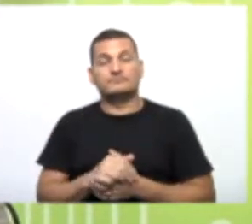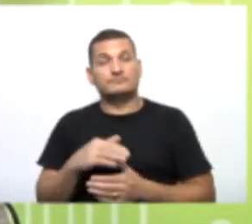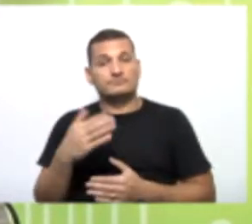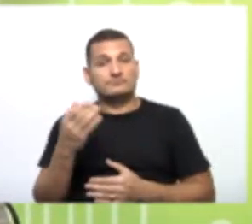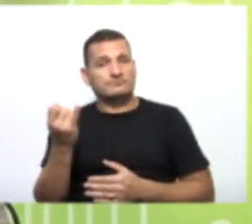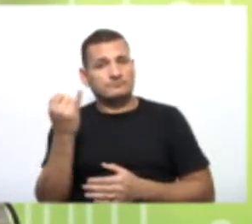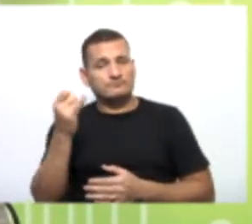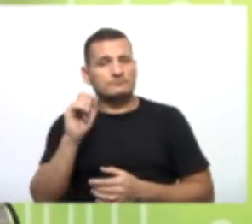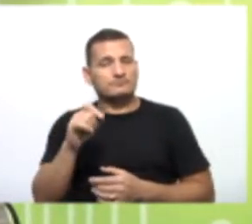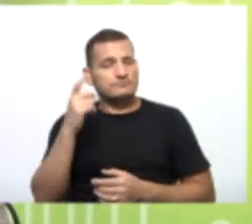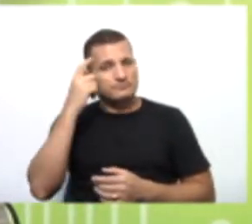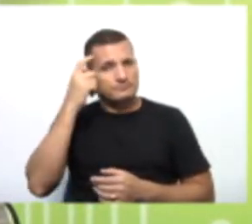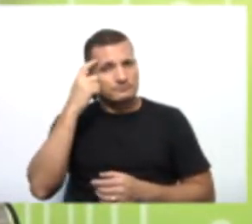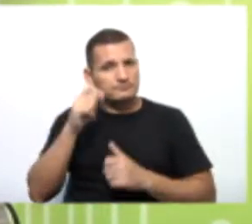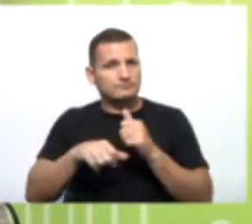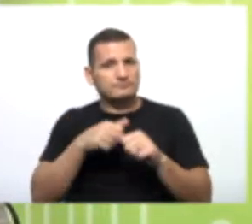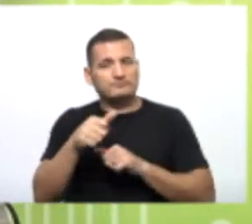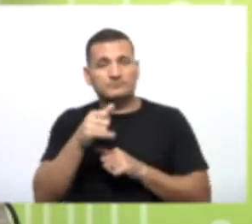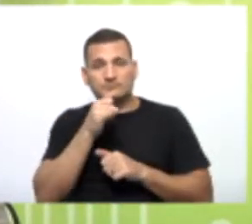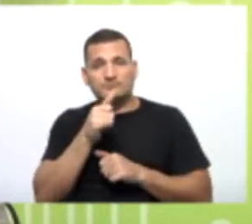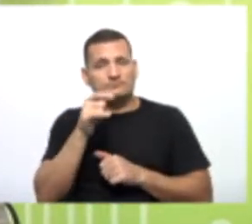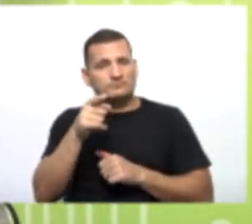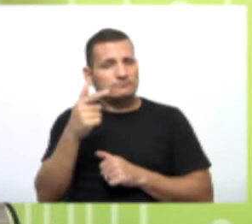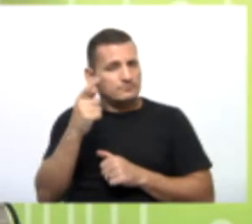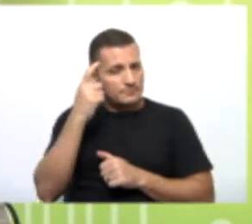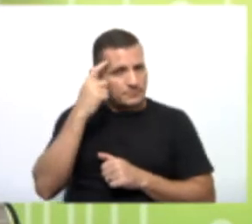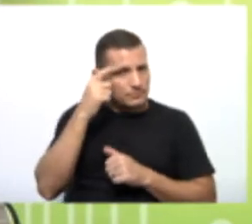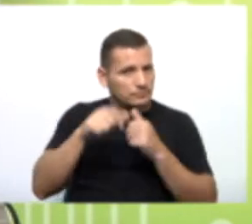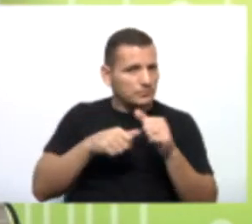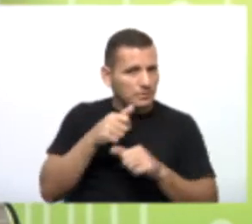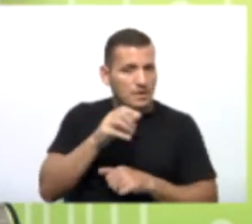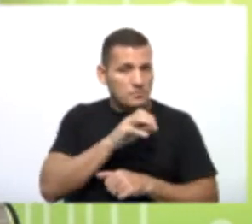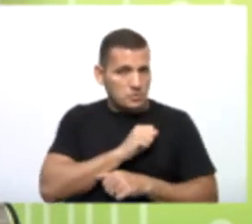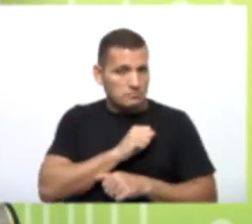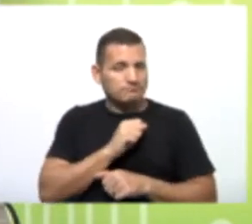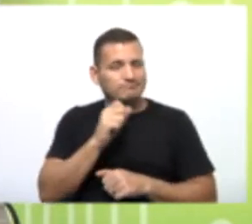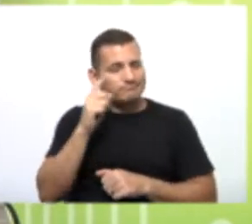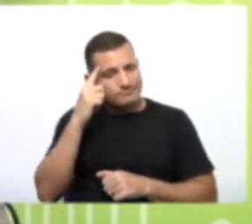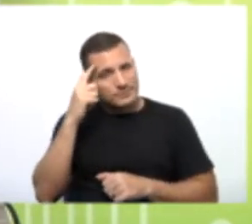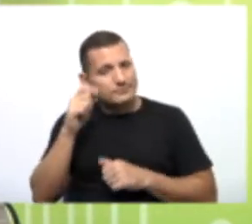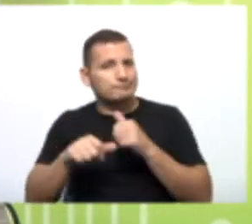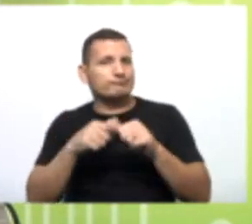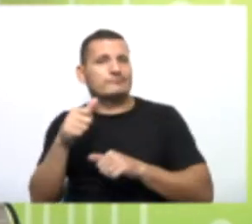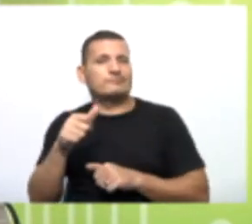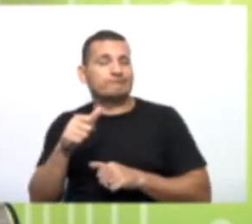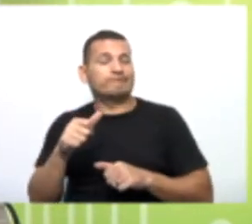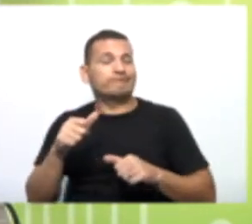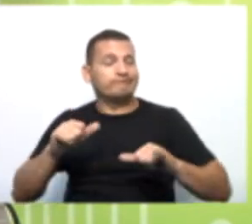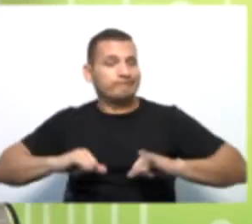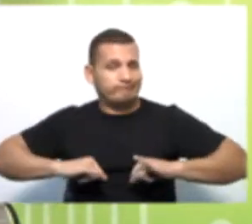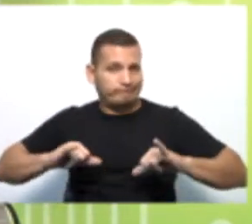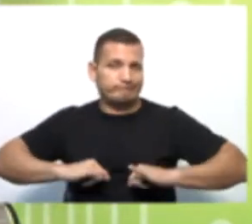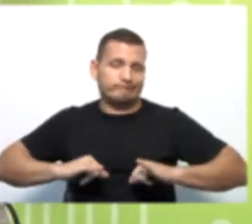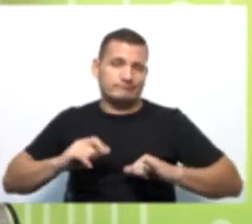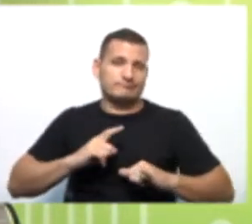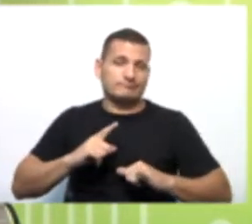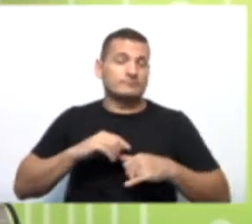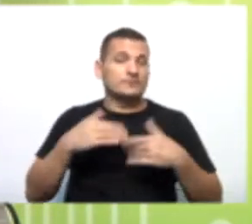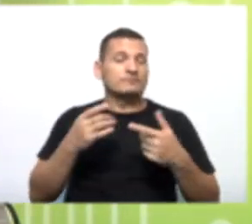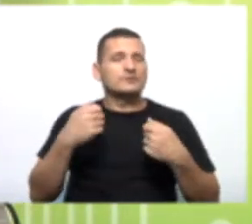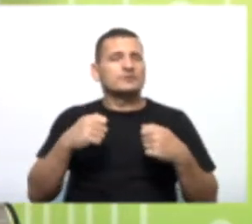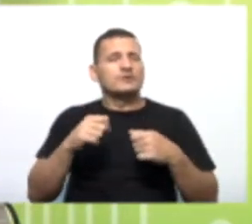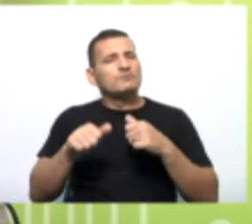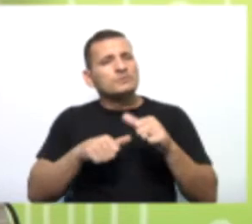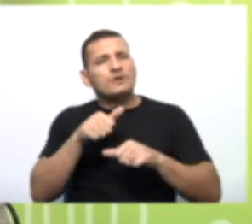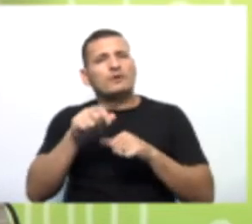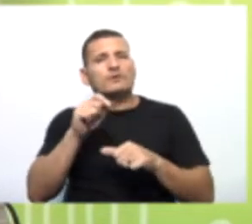modificação do pensamento, tá certo? Se você não muda por amor, muda pela dor. Grava isso daí. Então que nós possamos mudar pelo amor. Começar a ver que